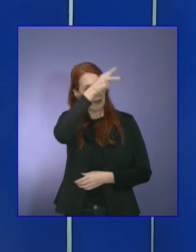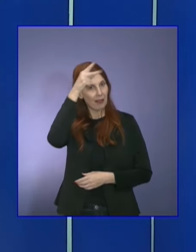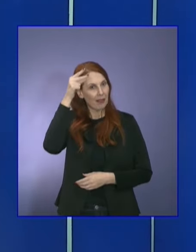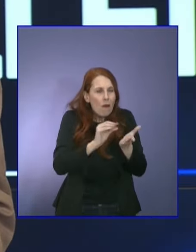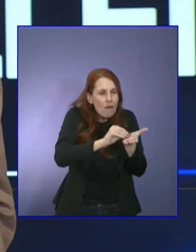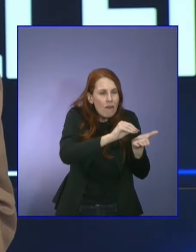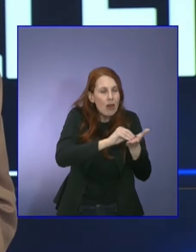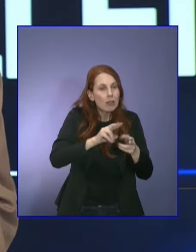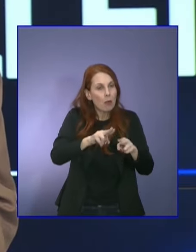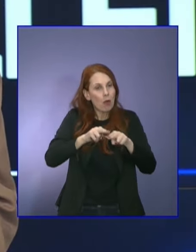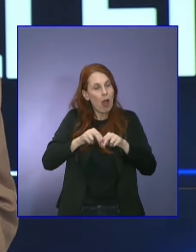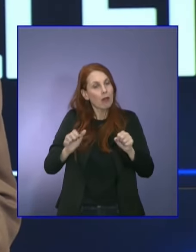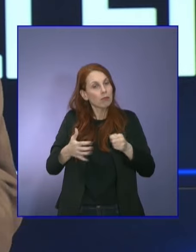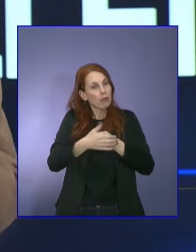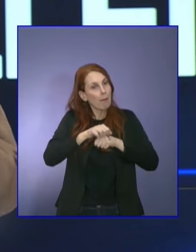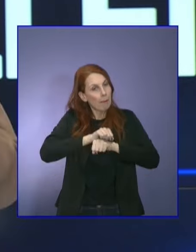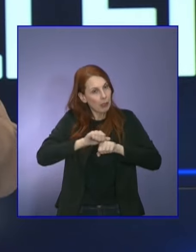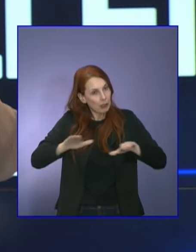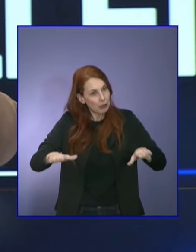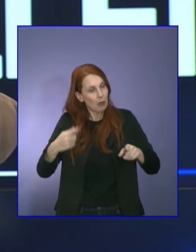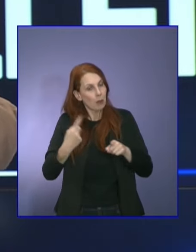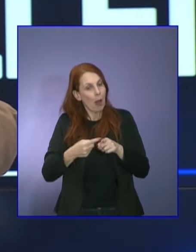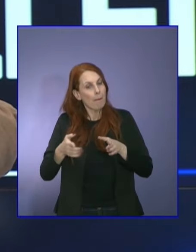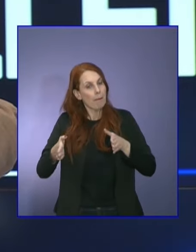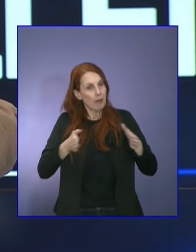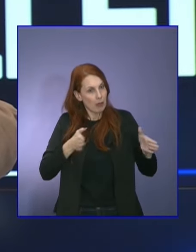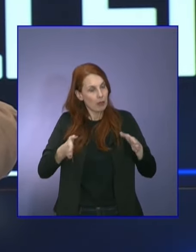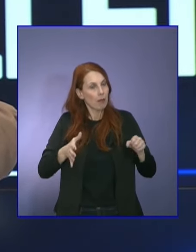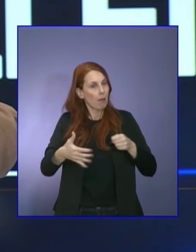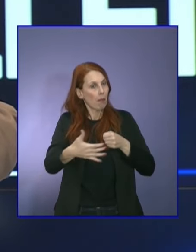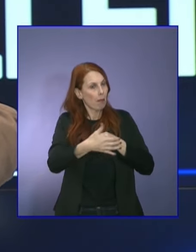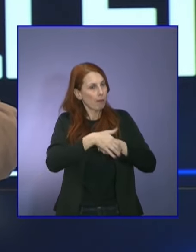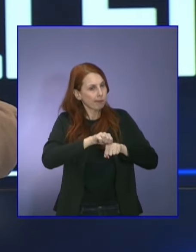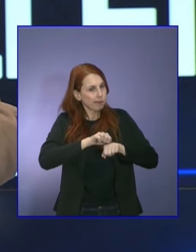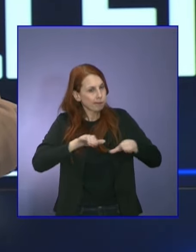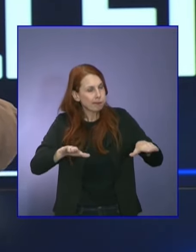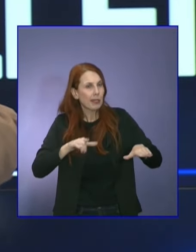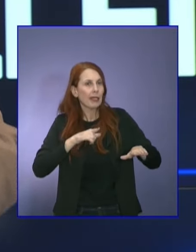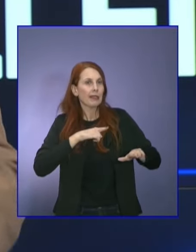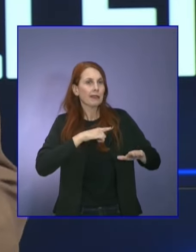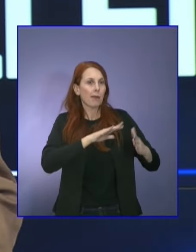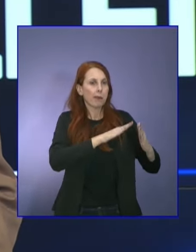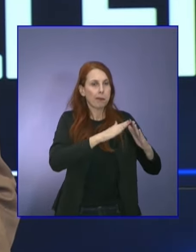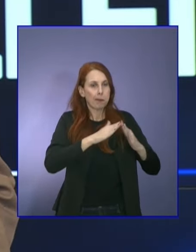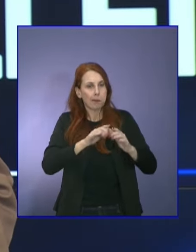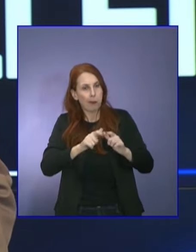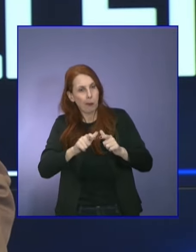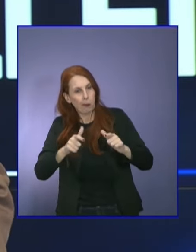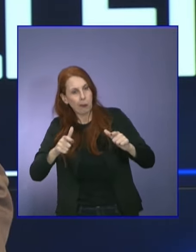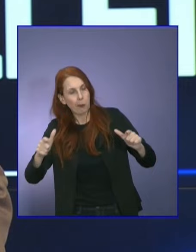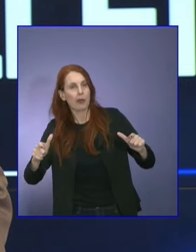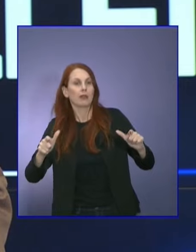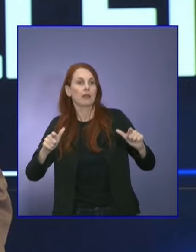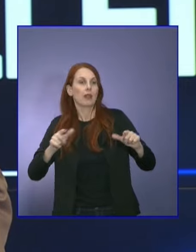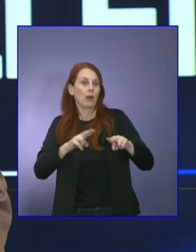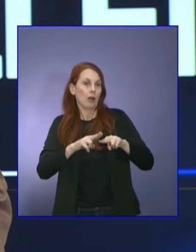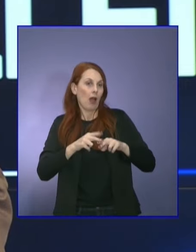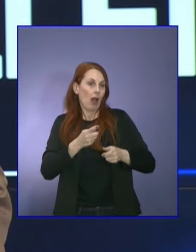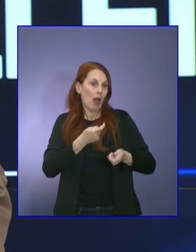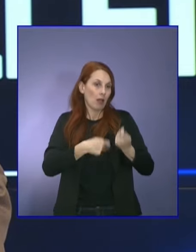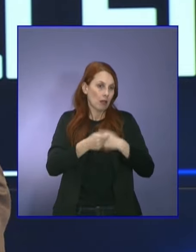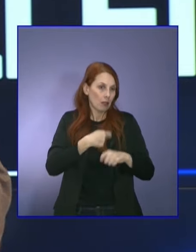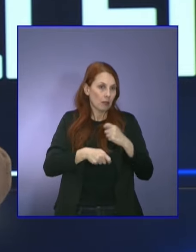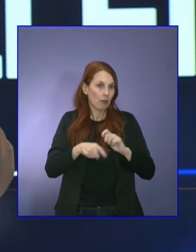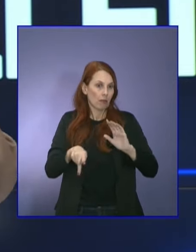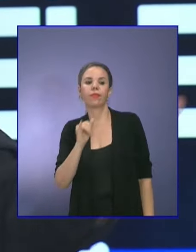blocos terão meia hora e cada candidato terá 15 minutos para usar como quiser. Terão autonomia total para